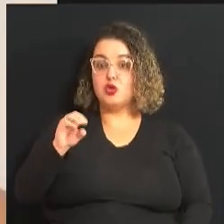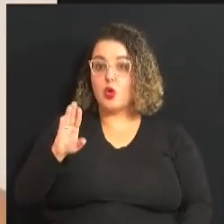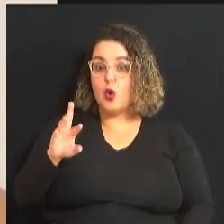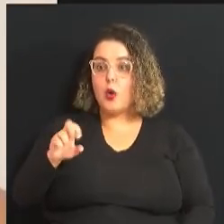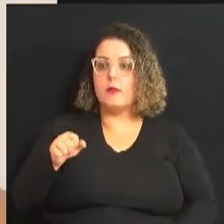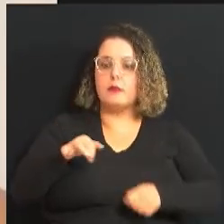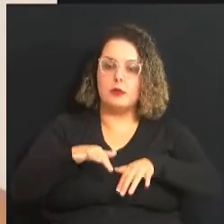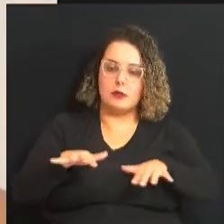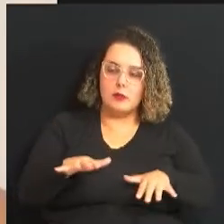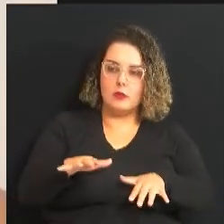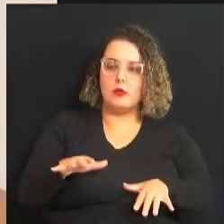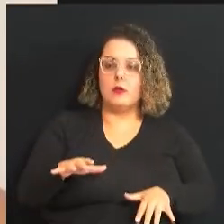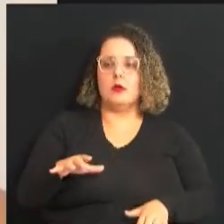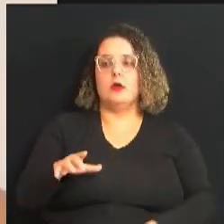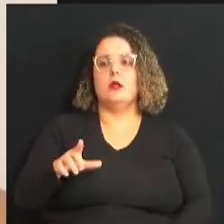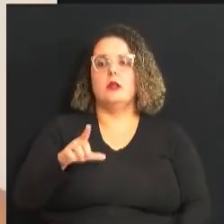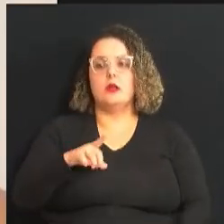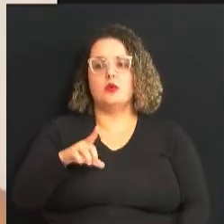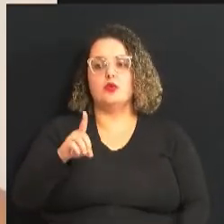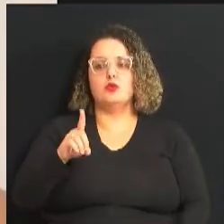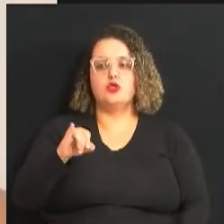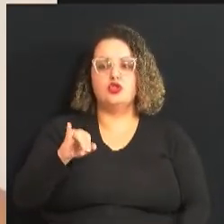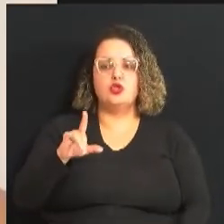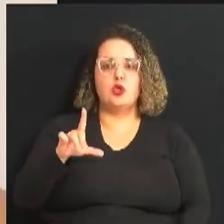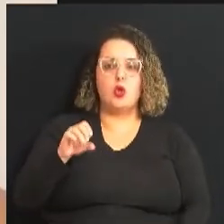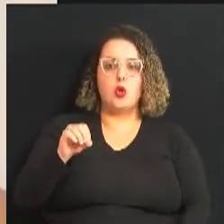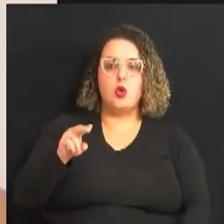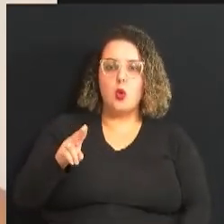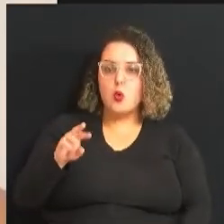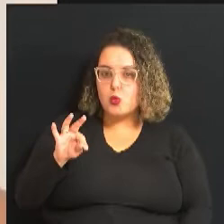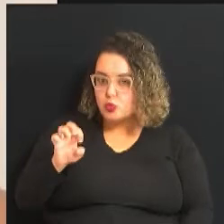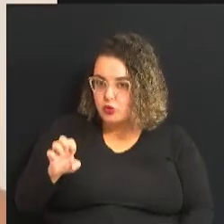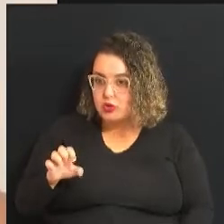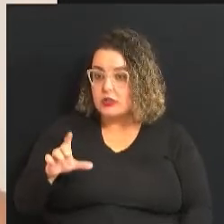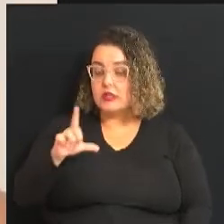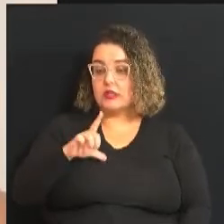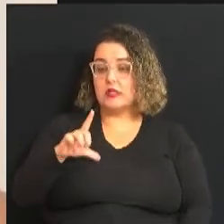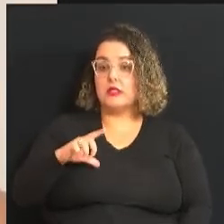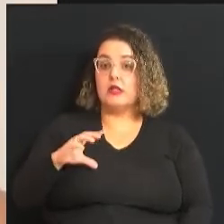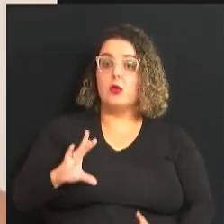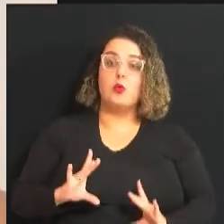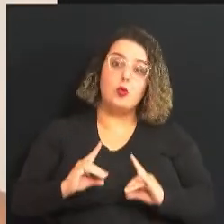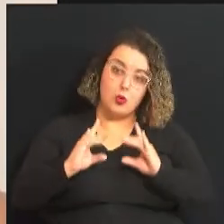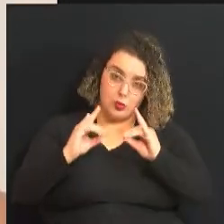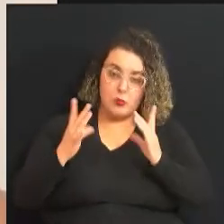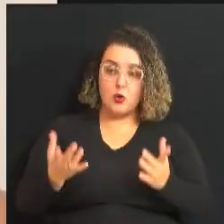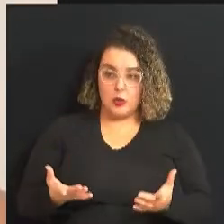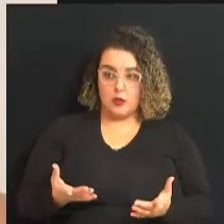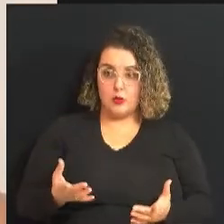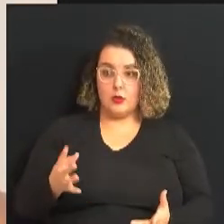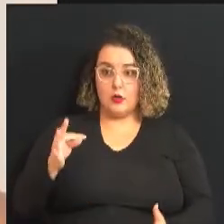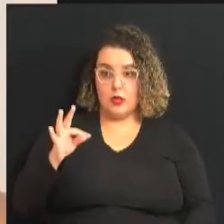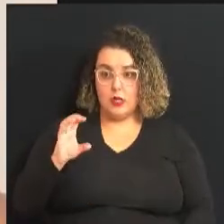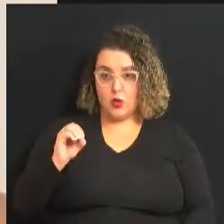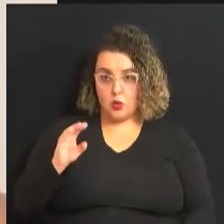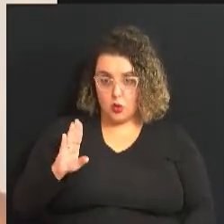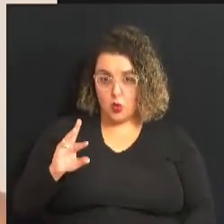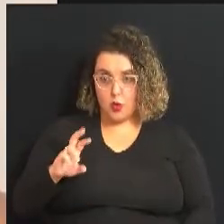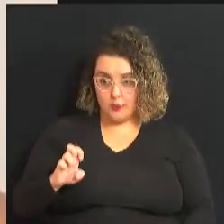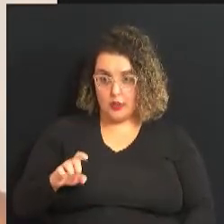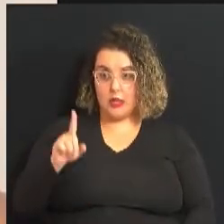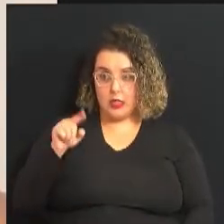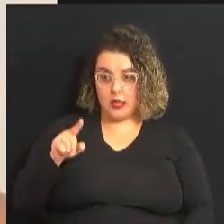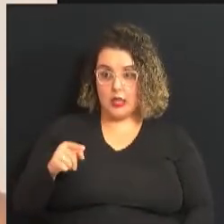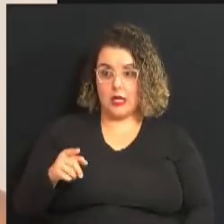o multiload. E existem os DIUs que têm hormônios, porque esse T de cobre multiload, eles são, a gente chama